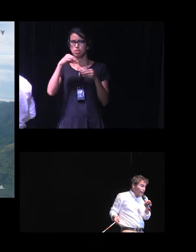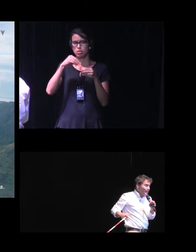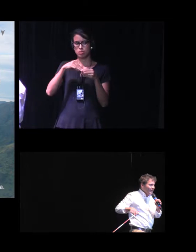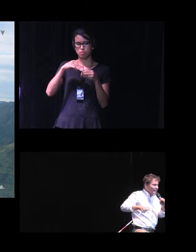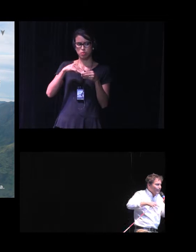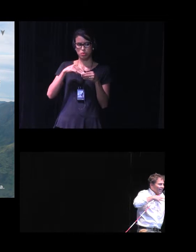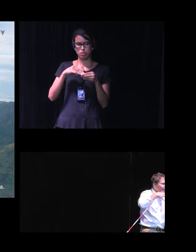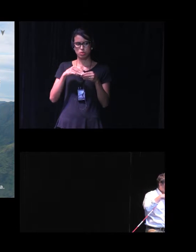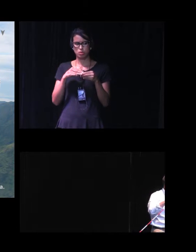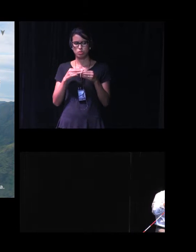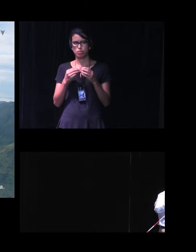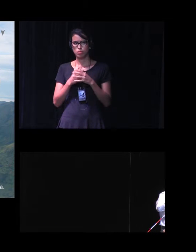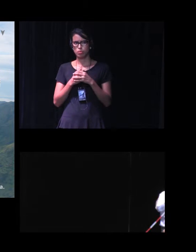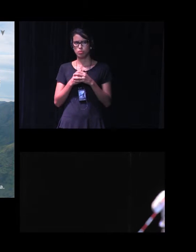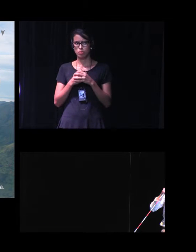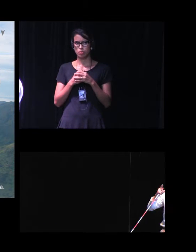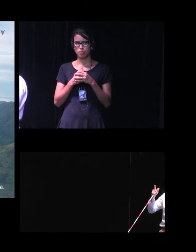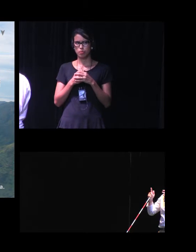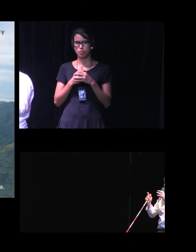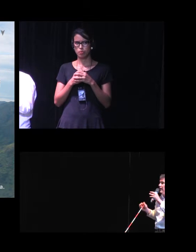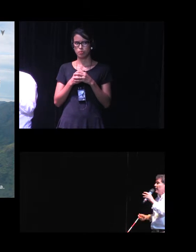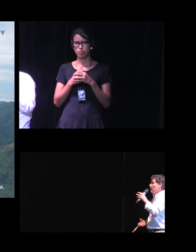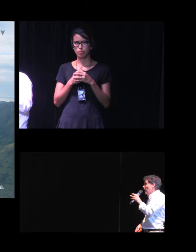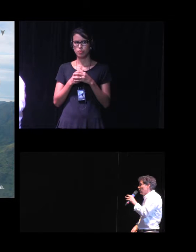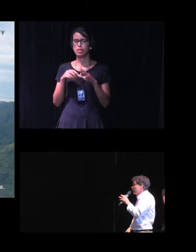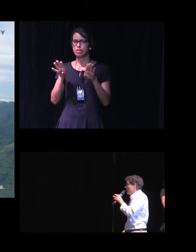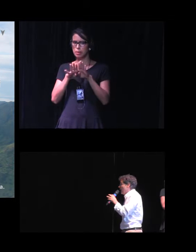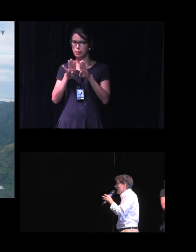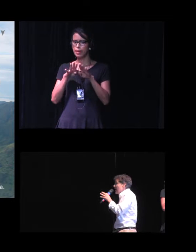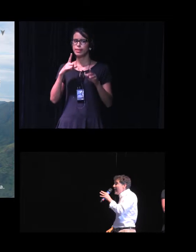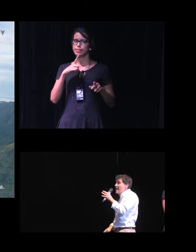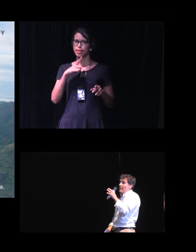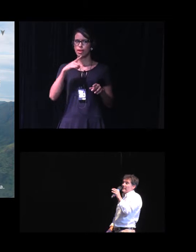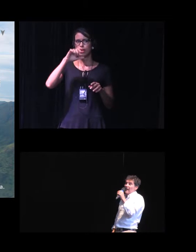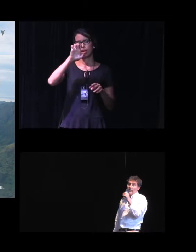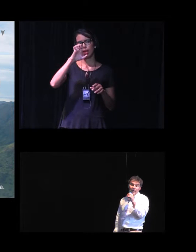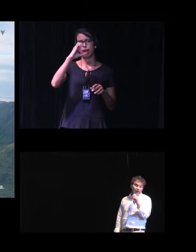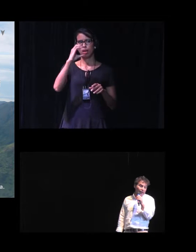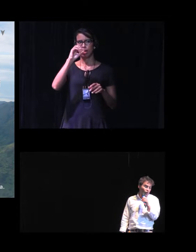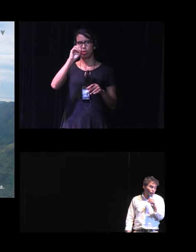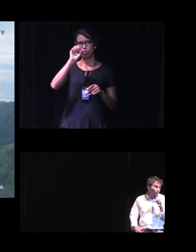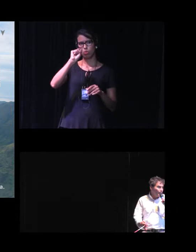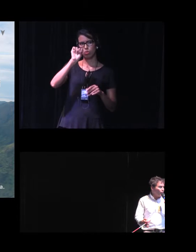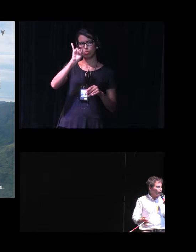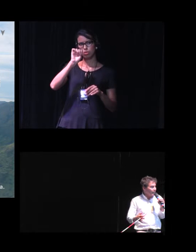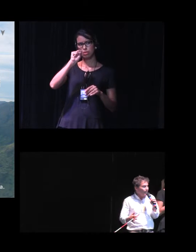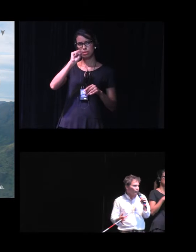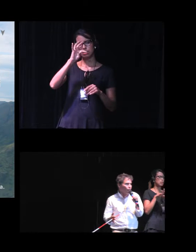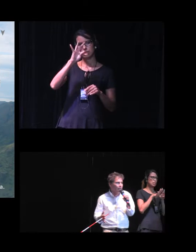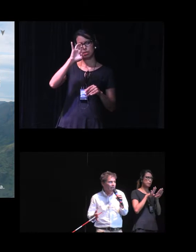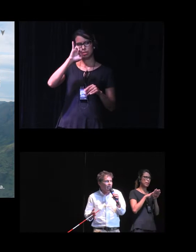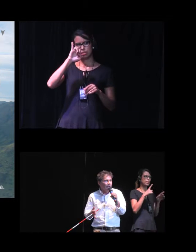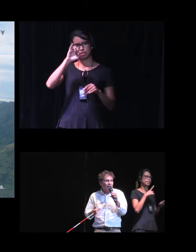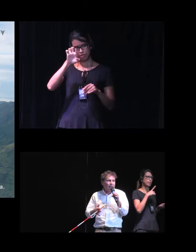então se começa a partir de que é um único sistema, um ecossistema. Mesma coisa quando se